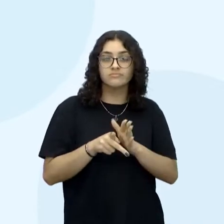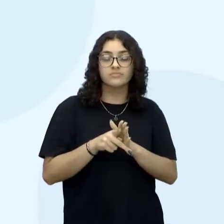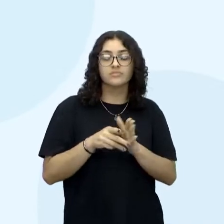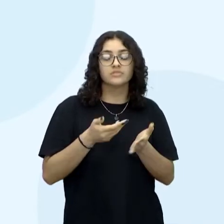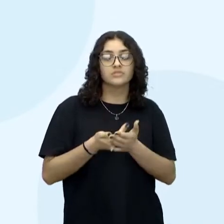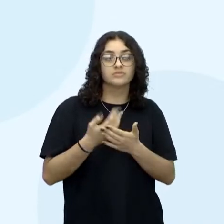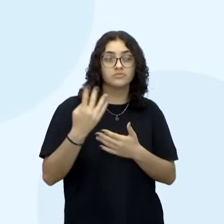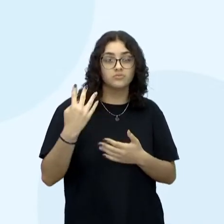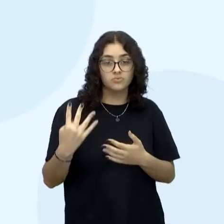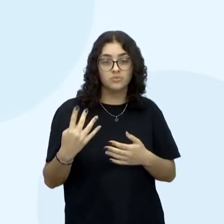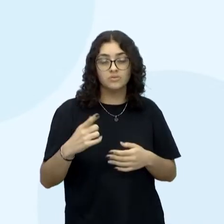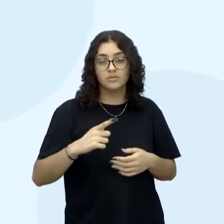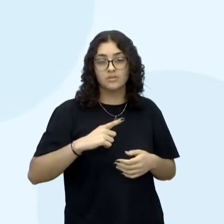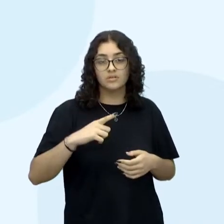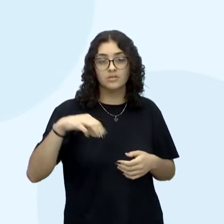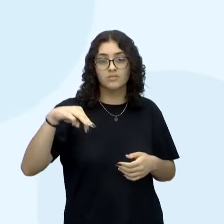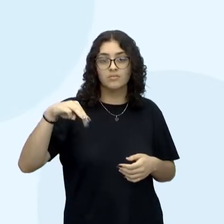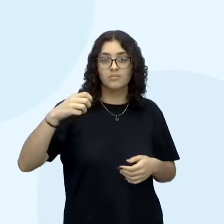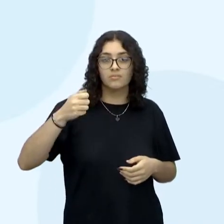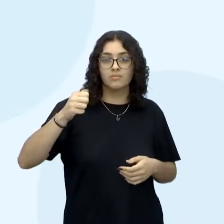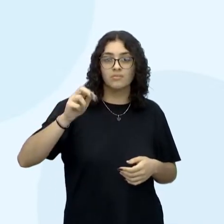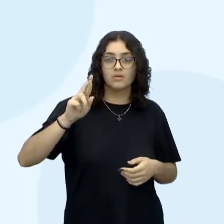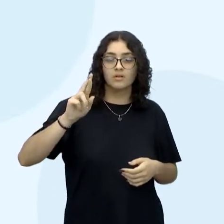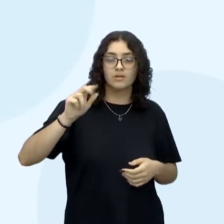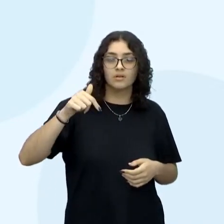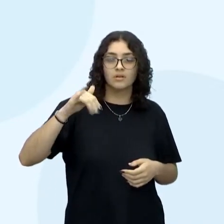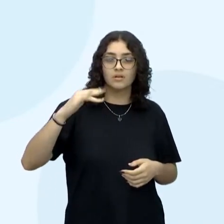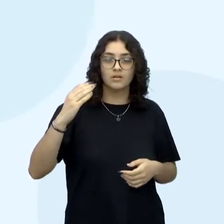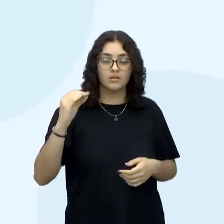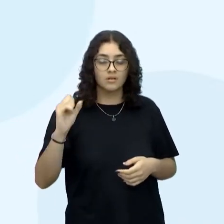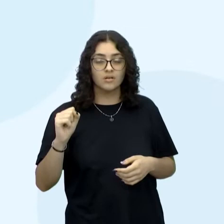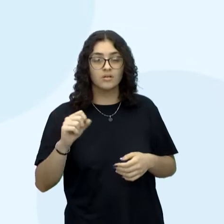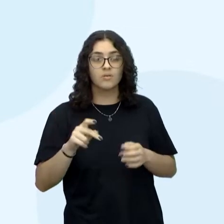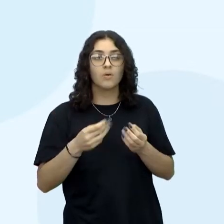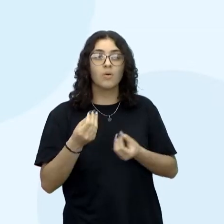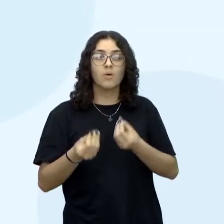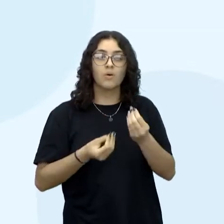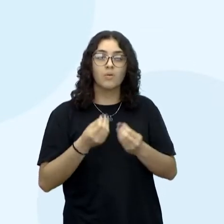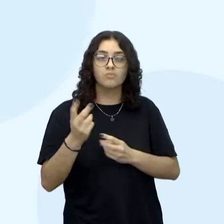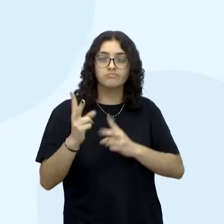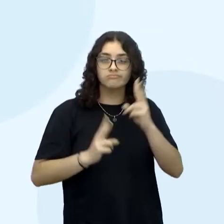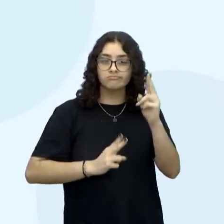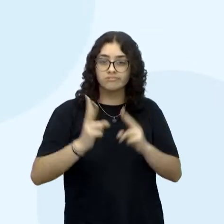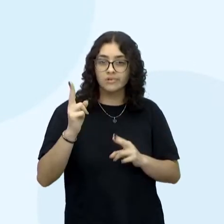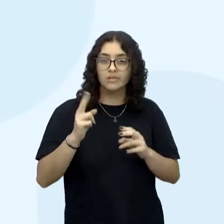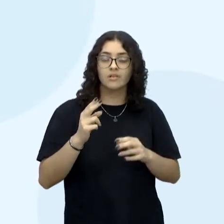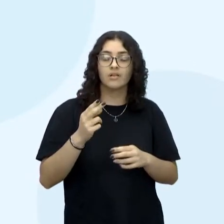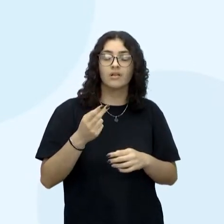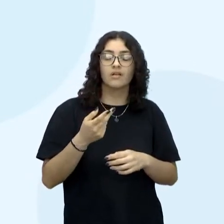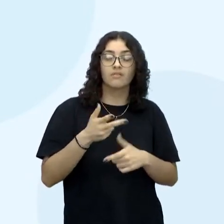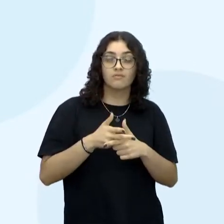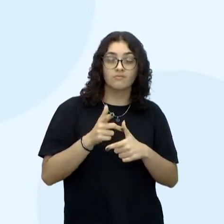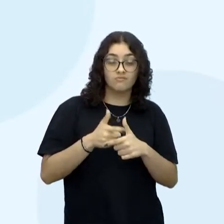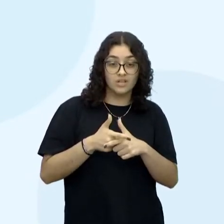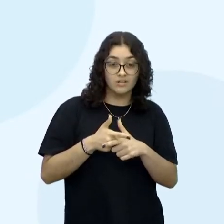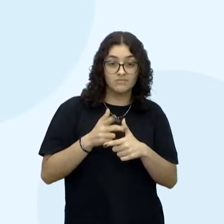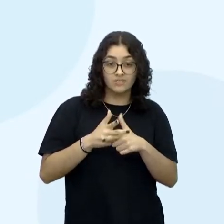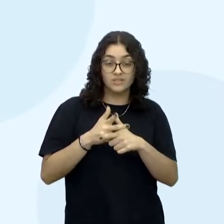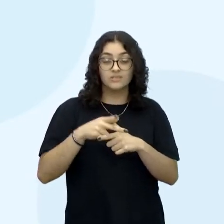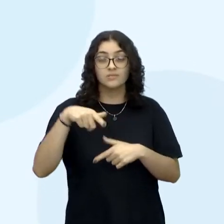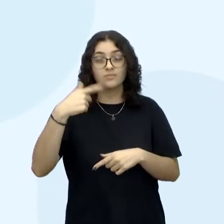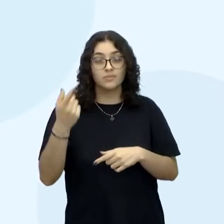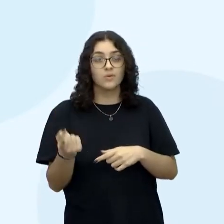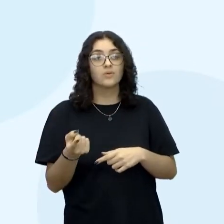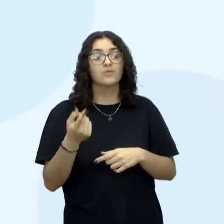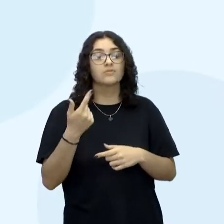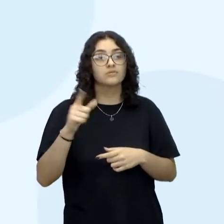4 eu trouxe o Marquinhos, né? O Marcos, que veio falar sobre a questão da edição de vídeos, ele trouxe dicas interessantíssimas. Na